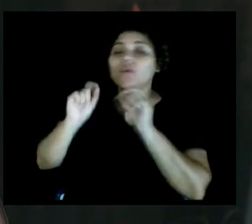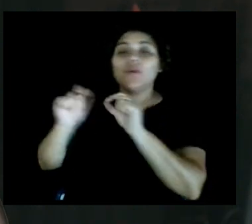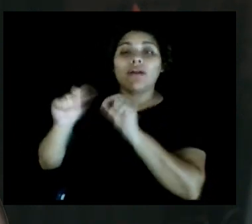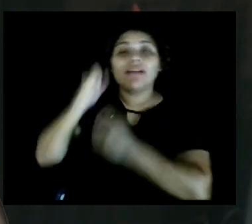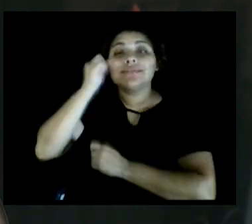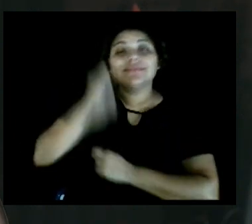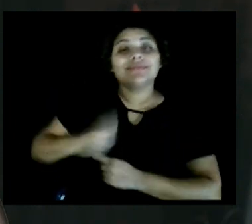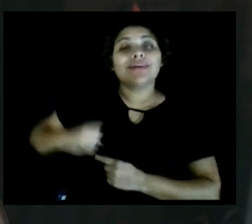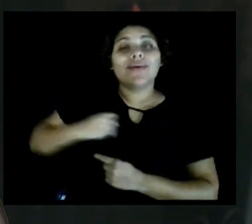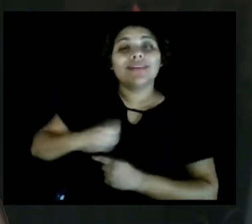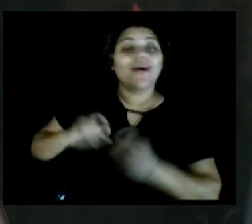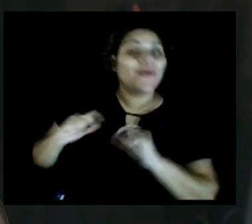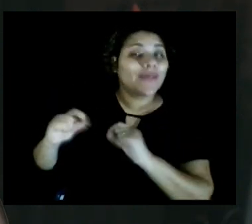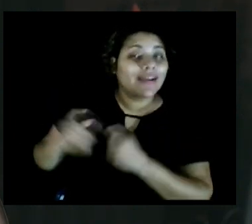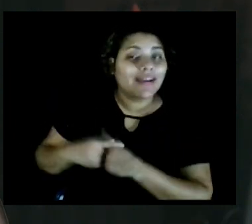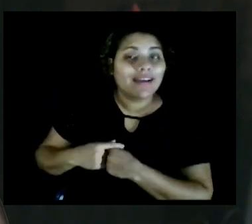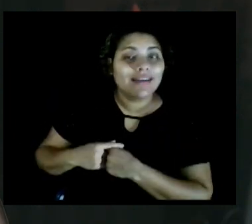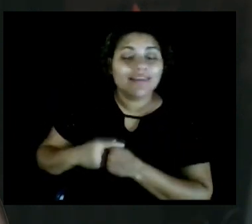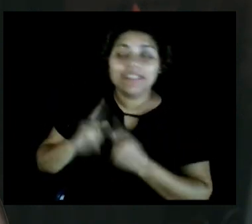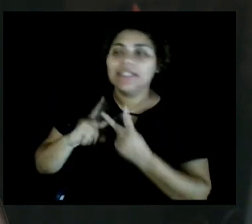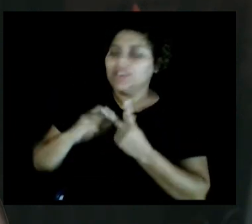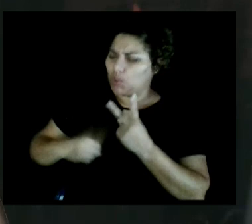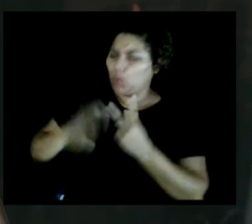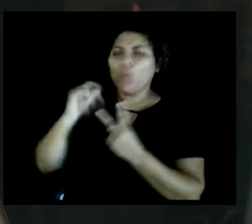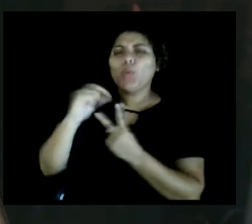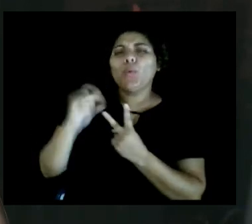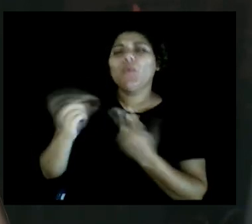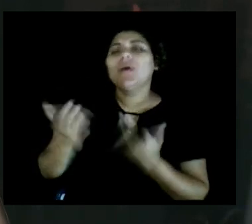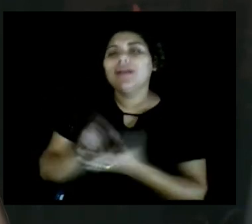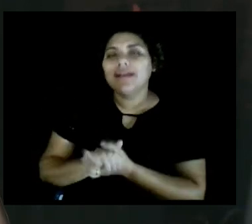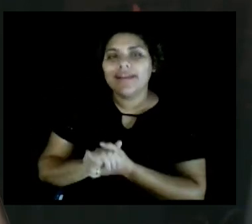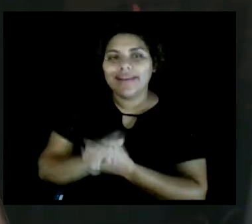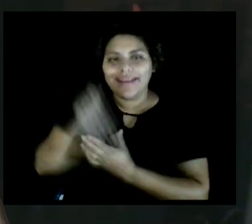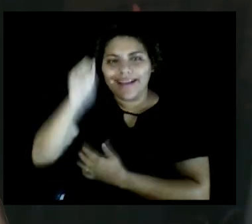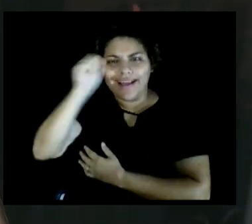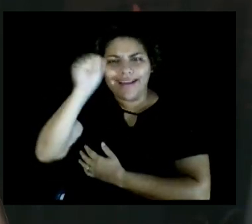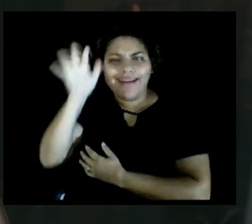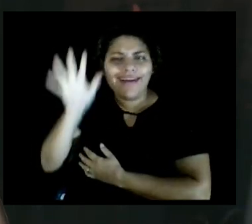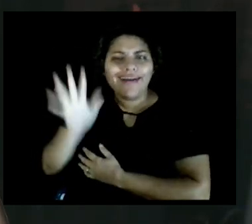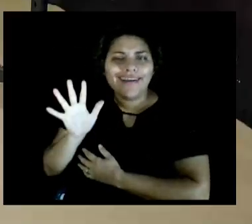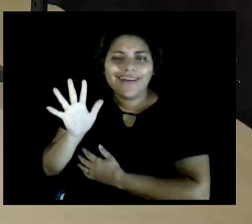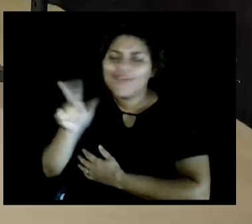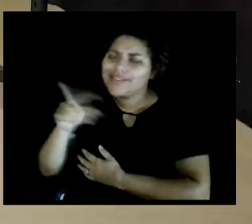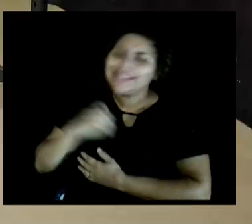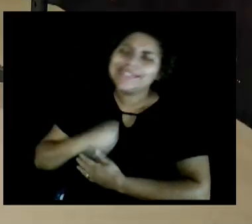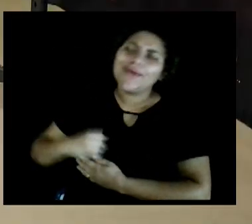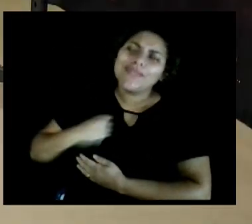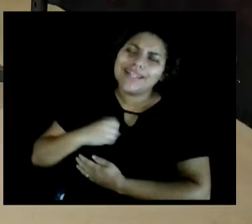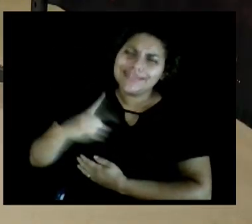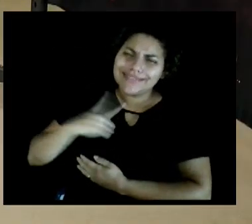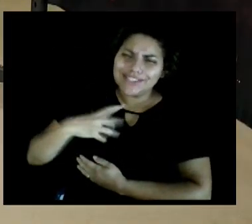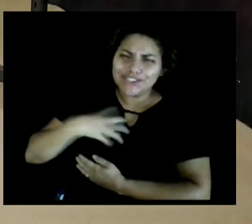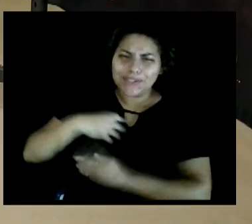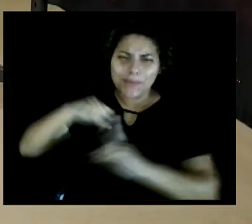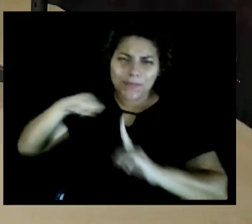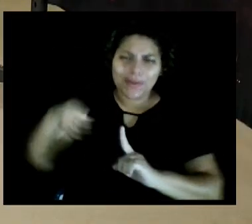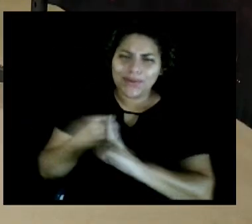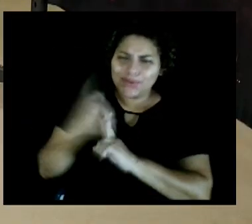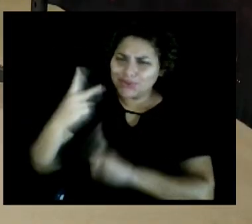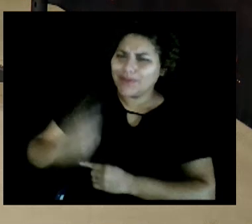é saudade do quê? E a Alexandra, será que ela sente saudade de alguma coisa que marcou a vida dela? Vamos lá, vamos chamar a